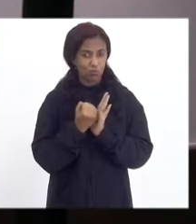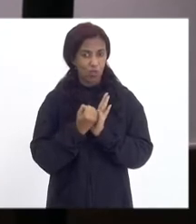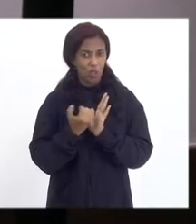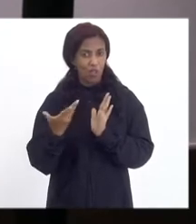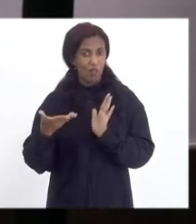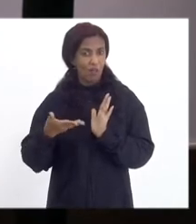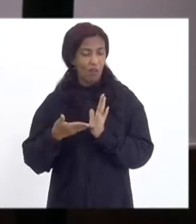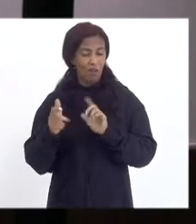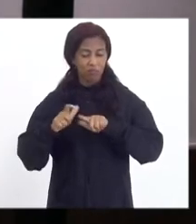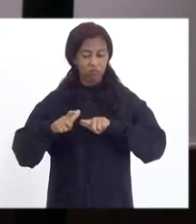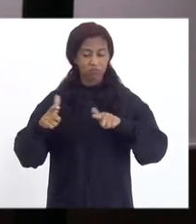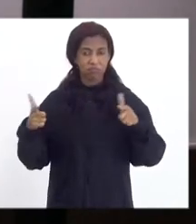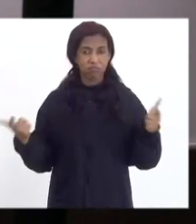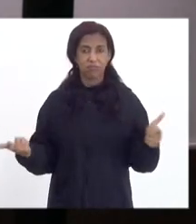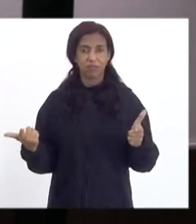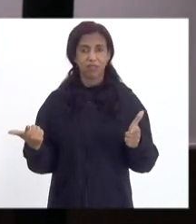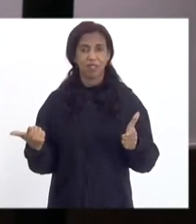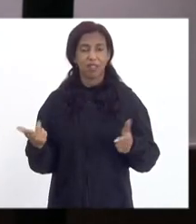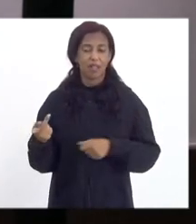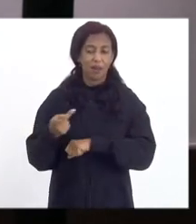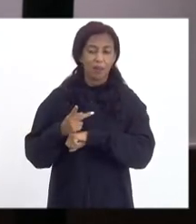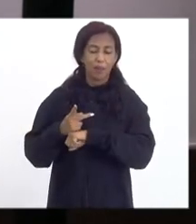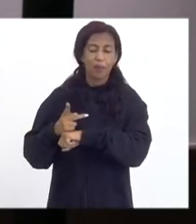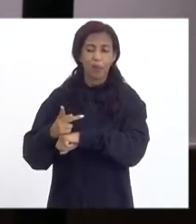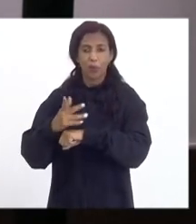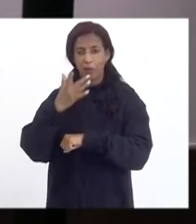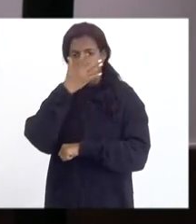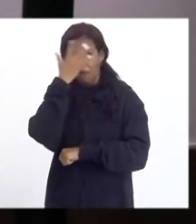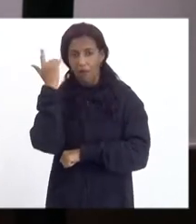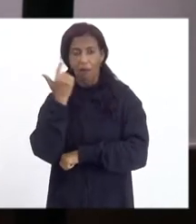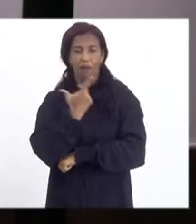meramente para ampliar a procura por vacinação.